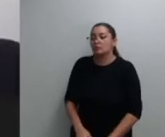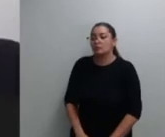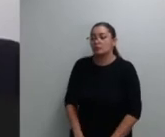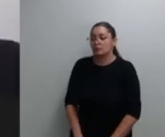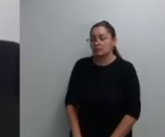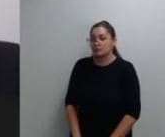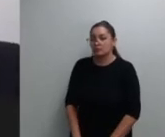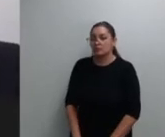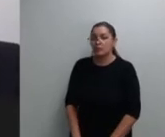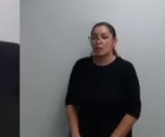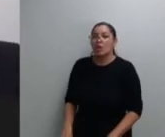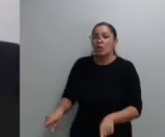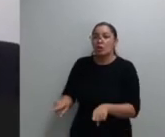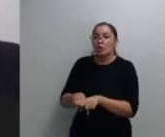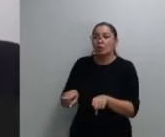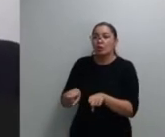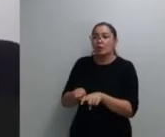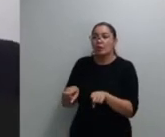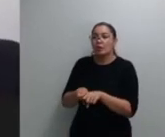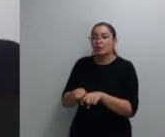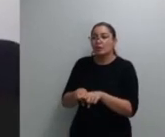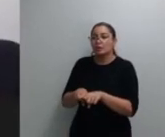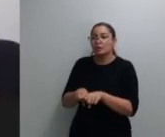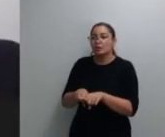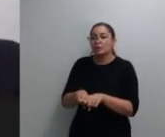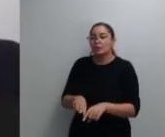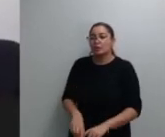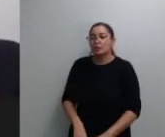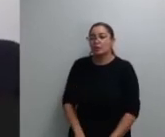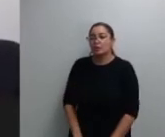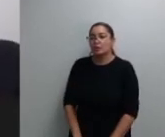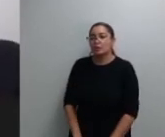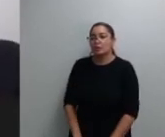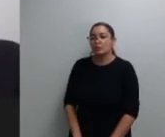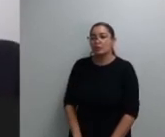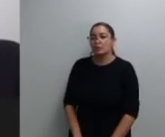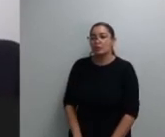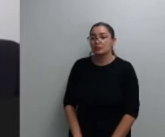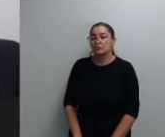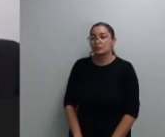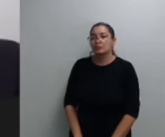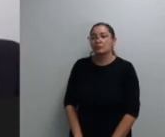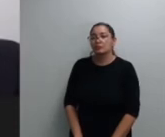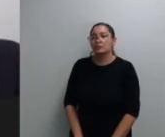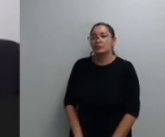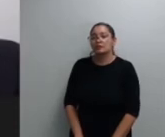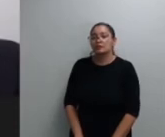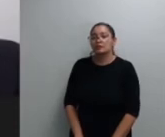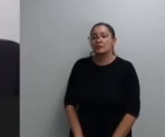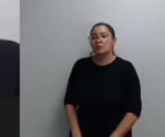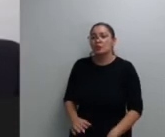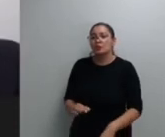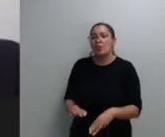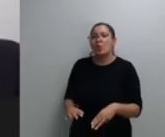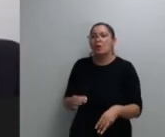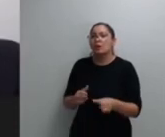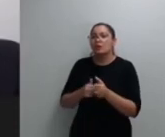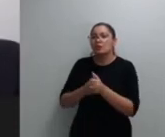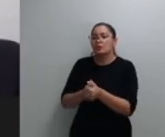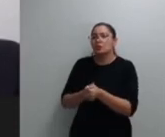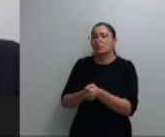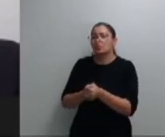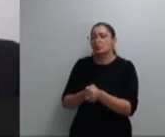eu também no mesmo sentido que a partir do momento em que não foi conhecido o agravo a jurisdição do STJ não se inaugurou de maneira que